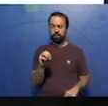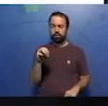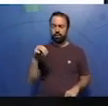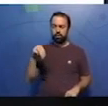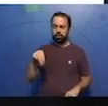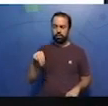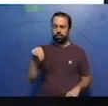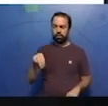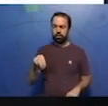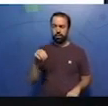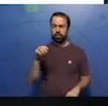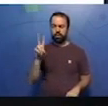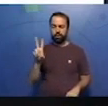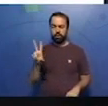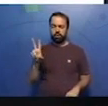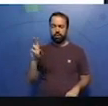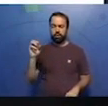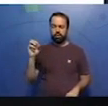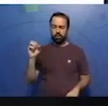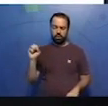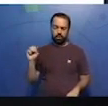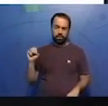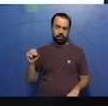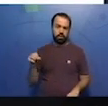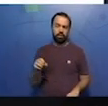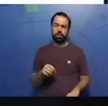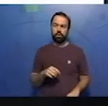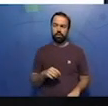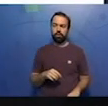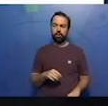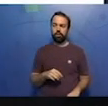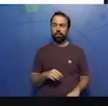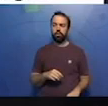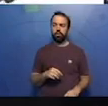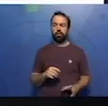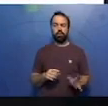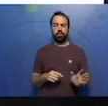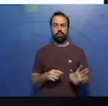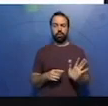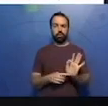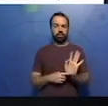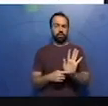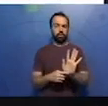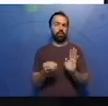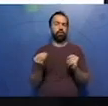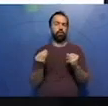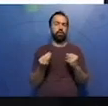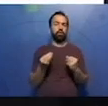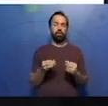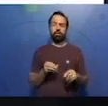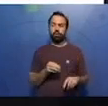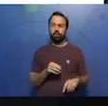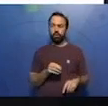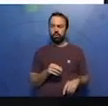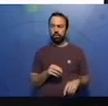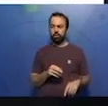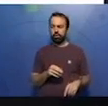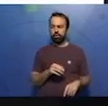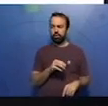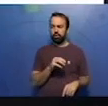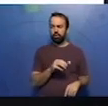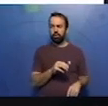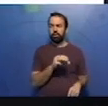horas, 20 minutos e 30 segundos. Quando eu faço a leitura, eu não leio 3H, 20 min